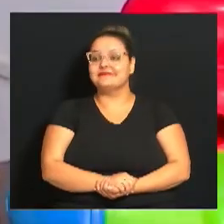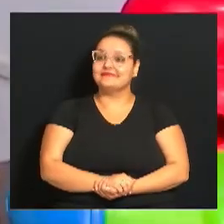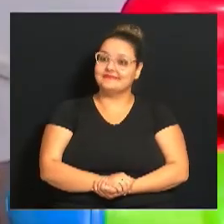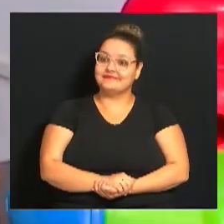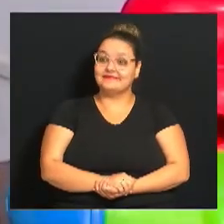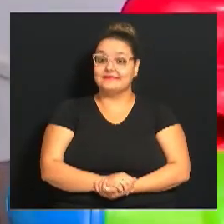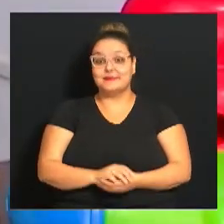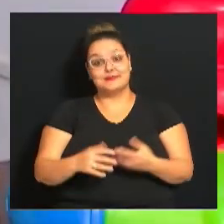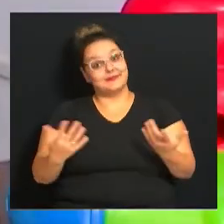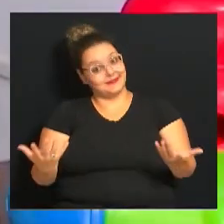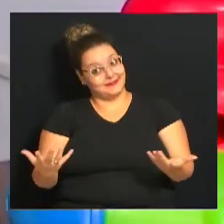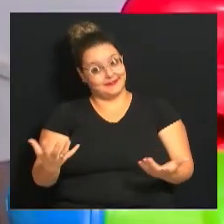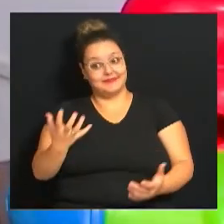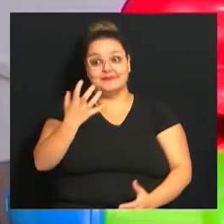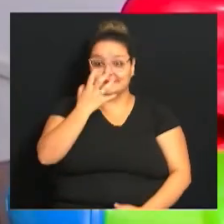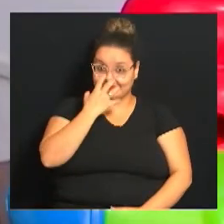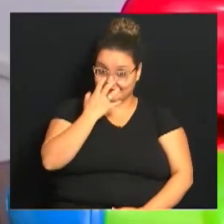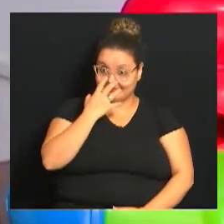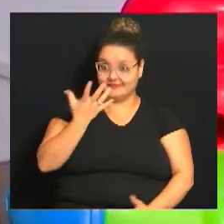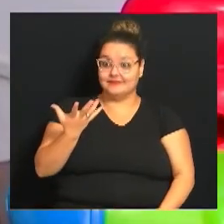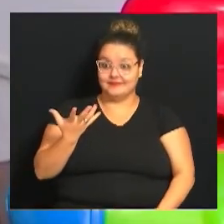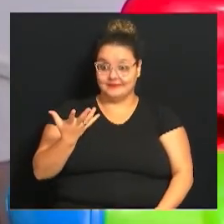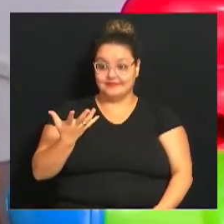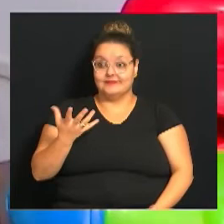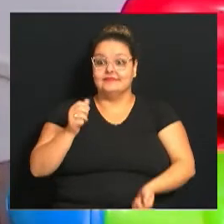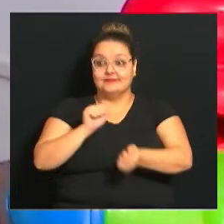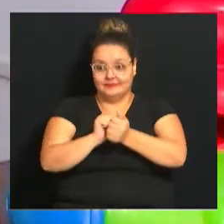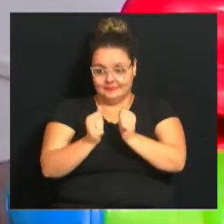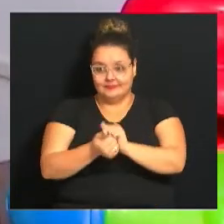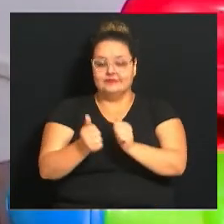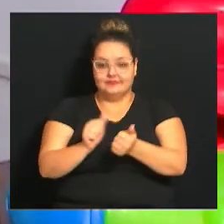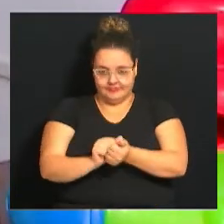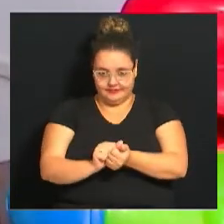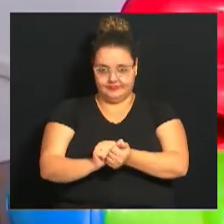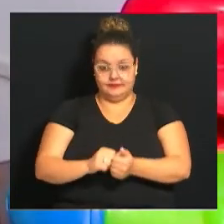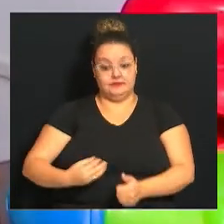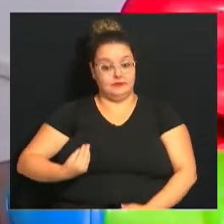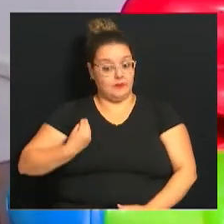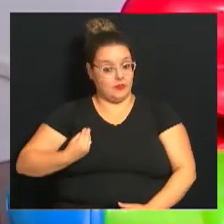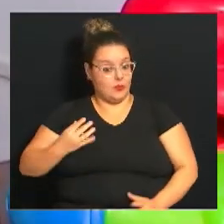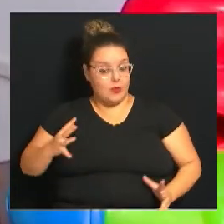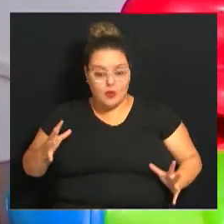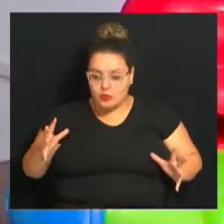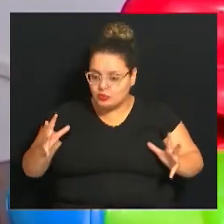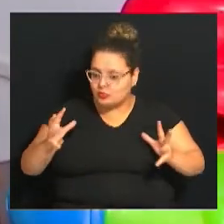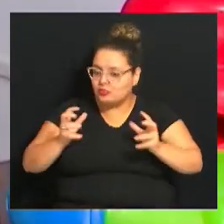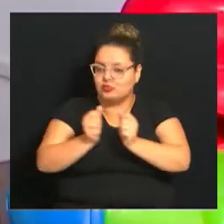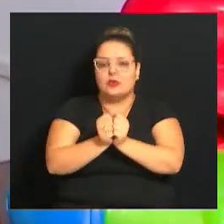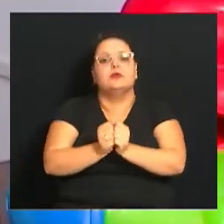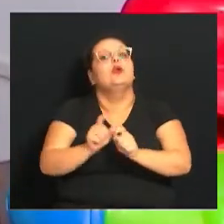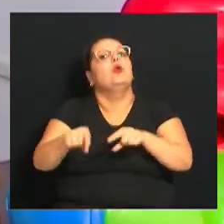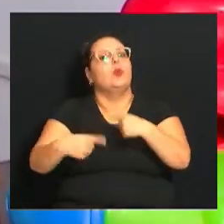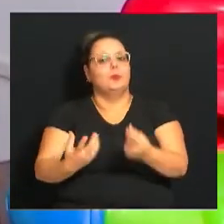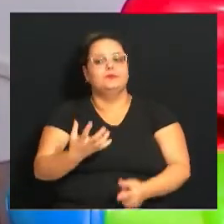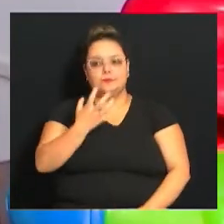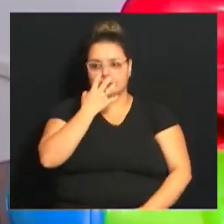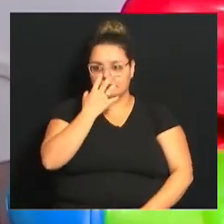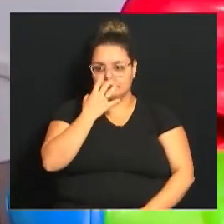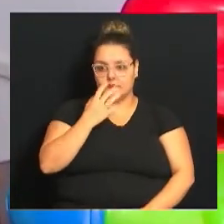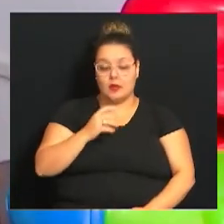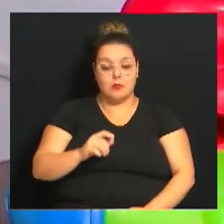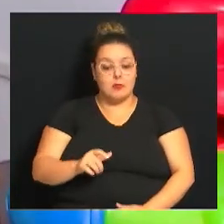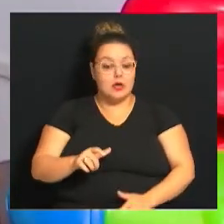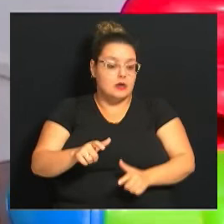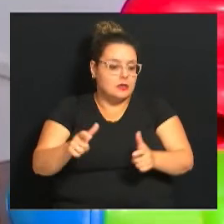Os cães são seres gregários, ou seja, eles são animais que tendem a viver em bando. Porém, eu tenho a seguinte teoria, nem todo cachorro precisa